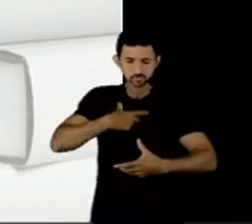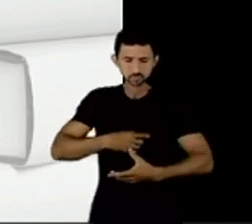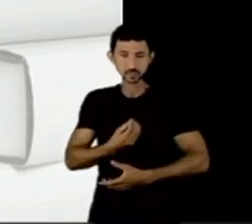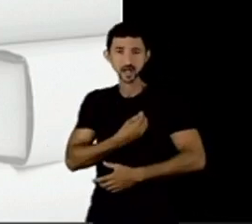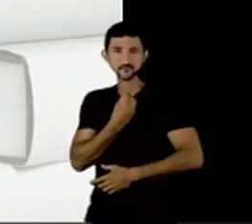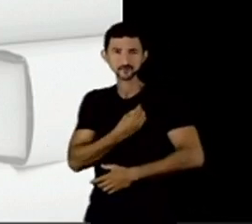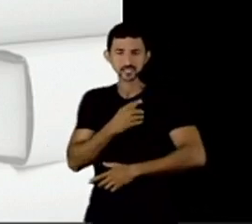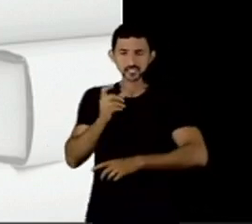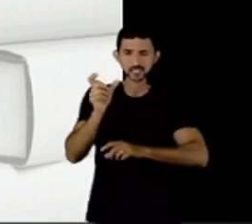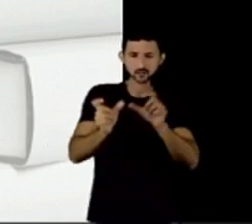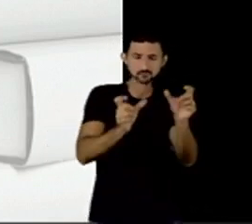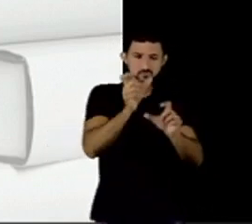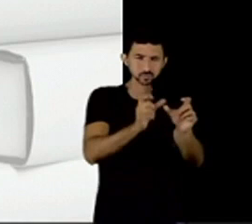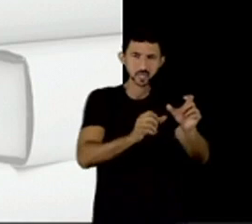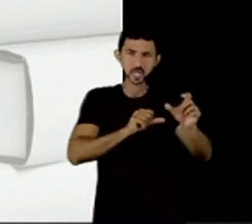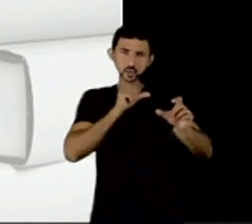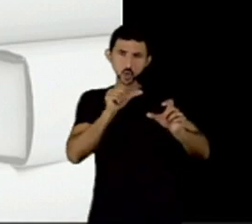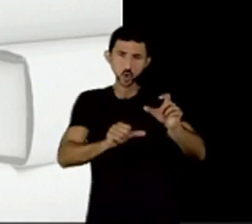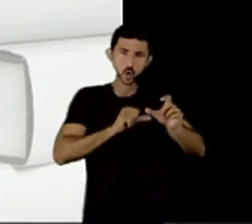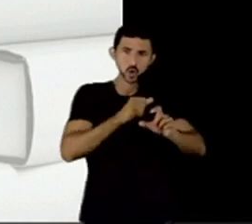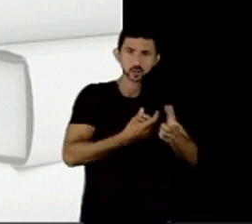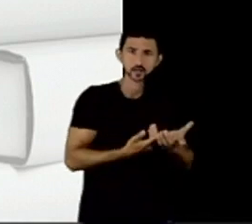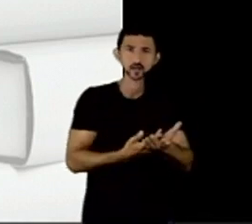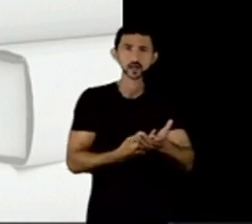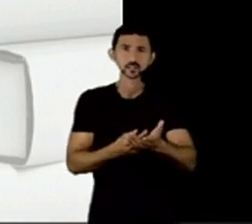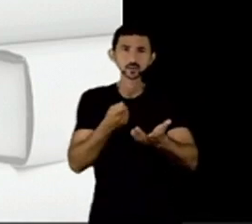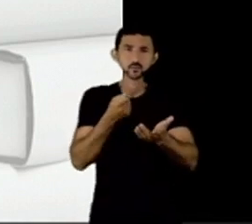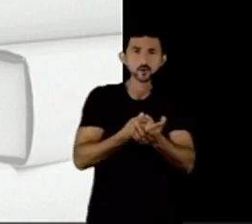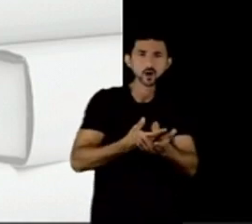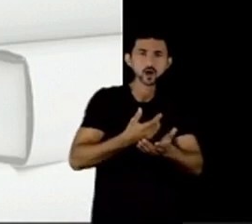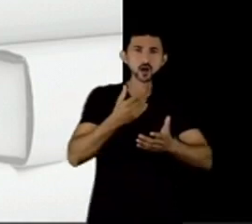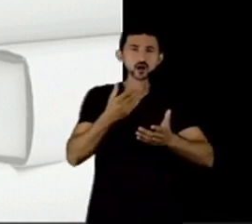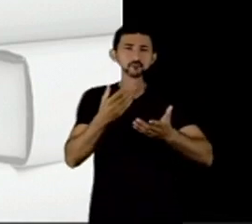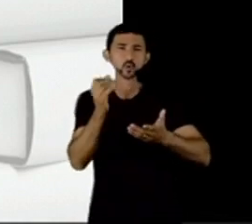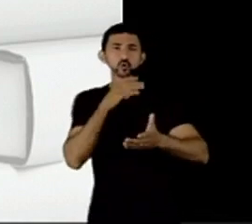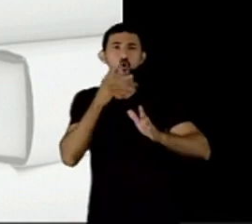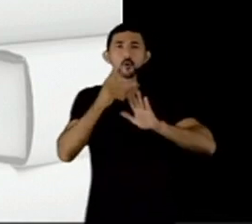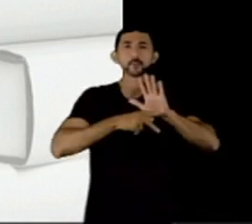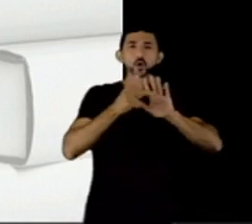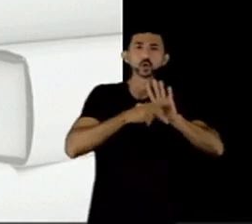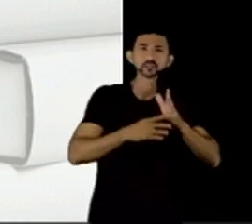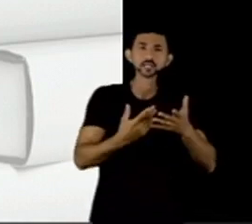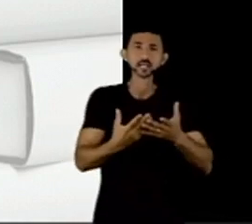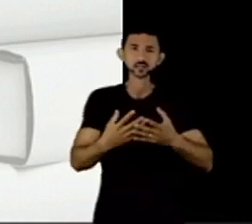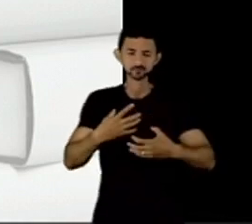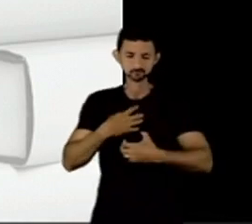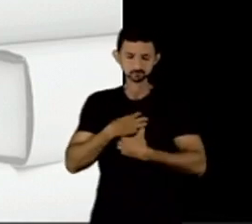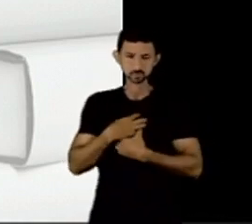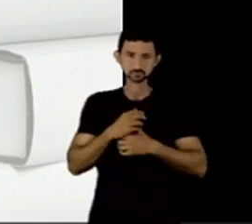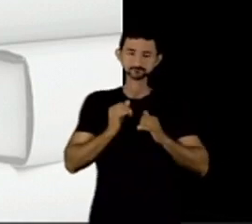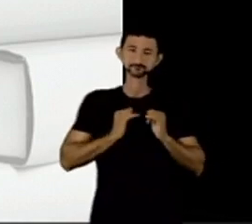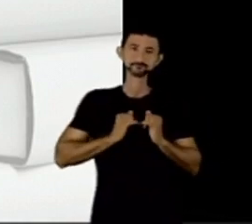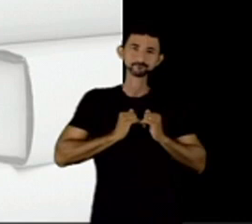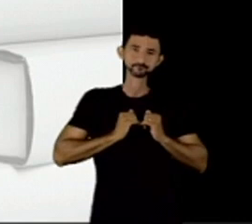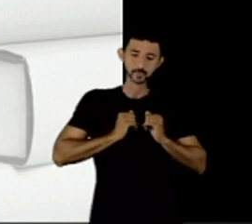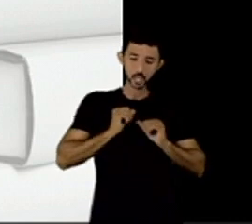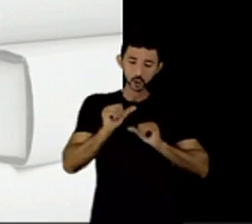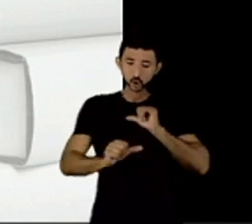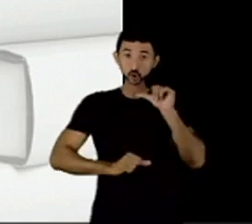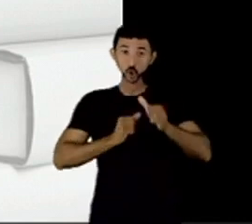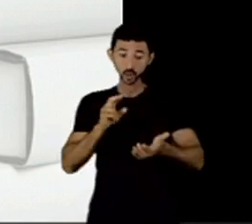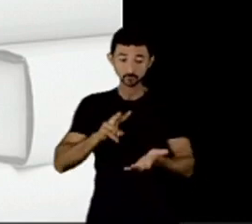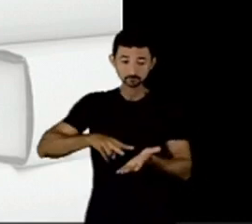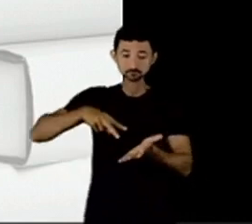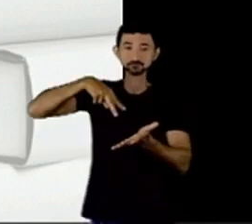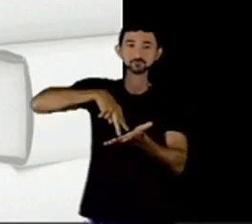vida de alguém, de investimentos em um novo projeto, de sair de uma situação de conforto para uma situação